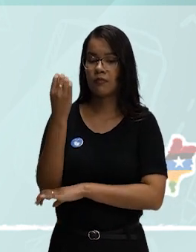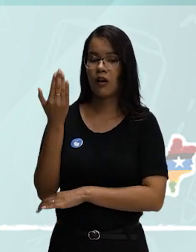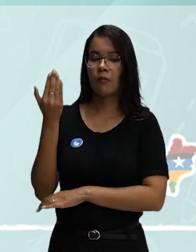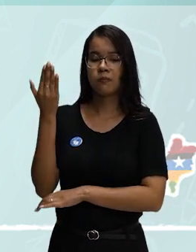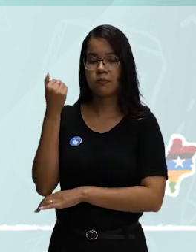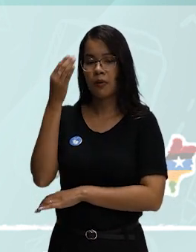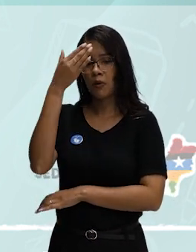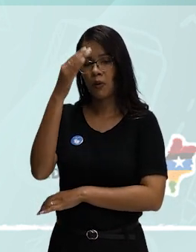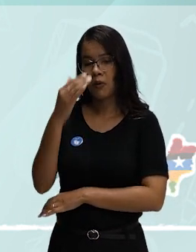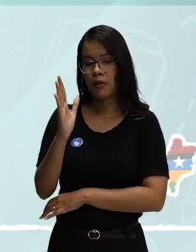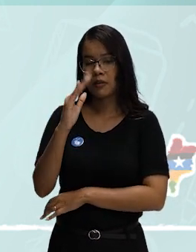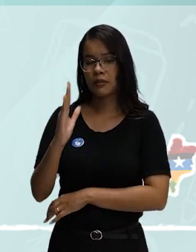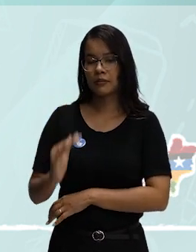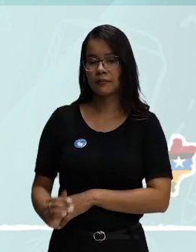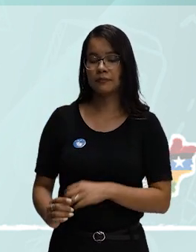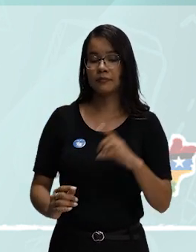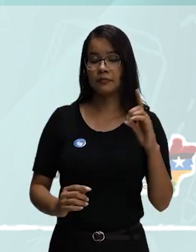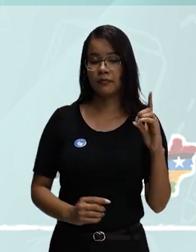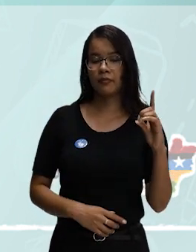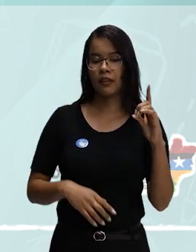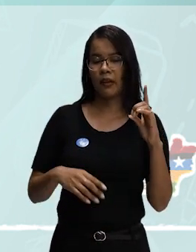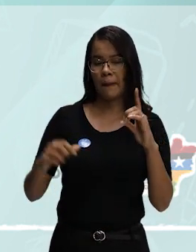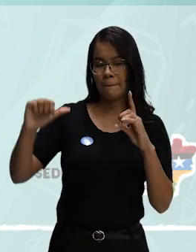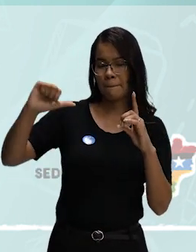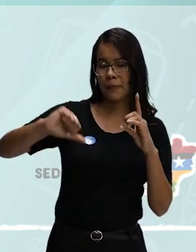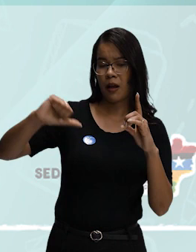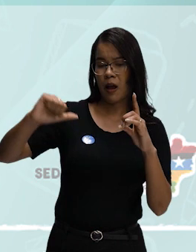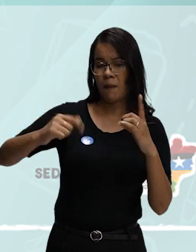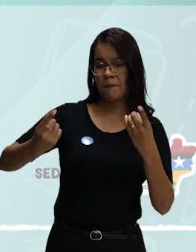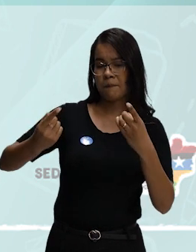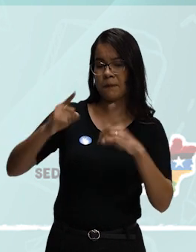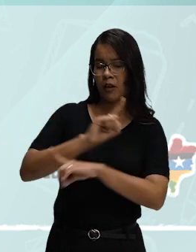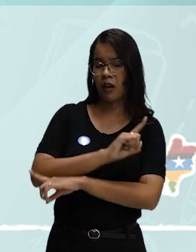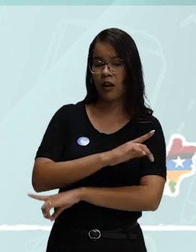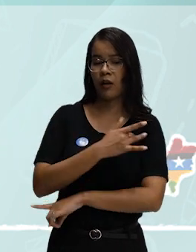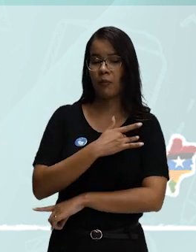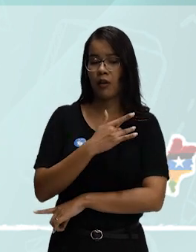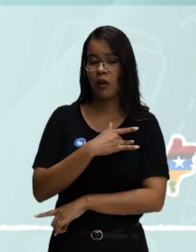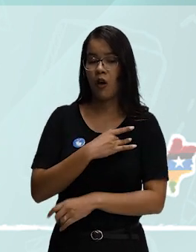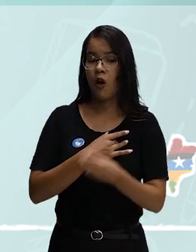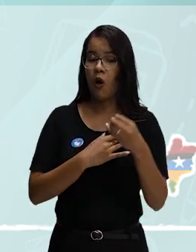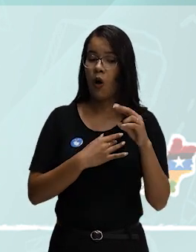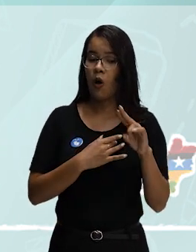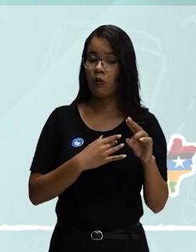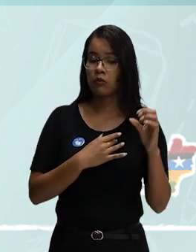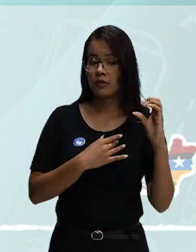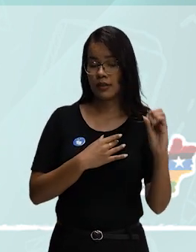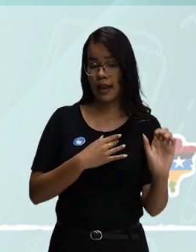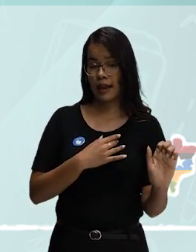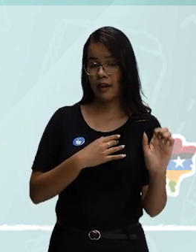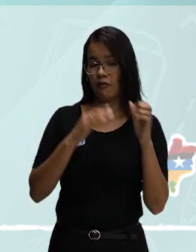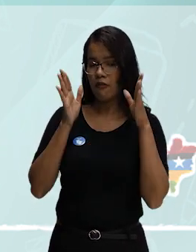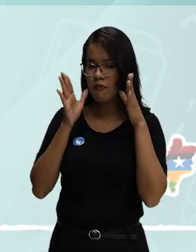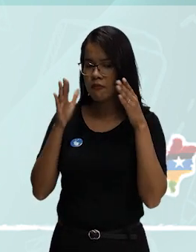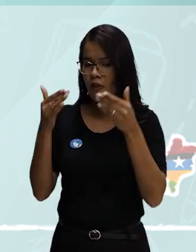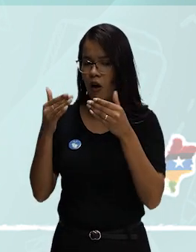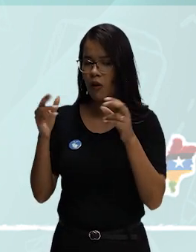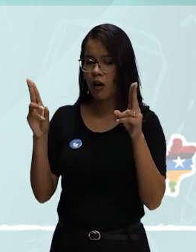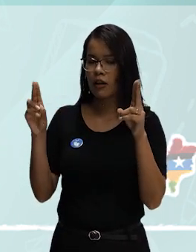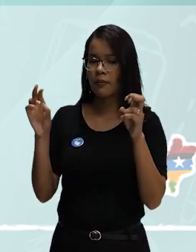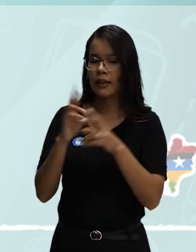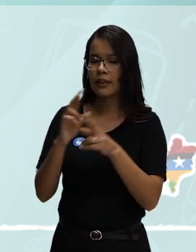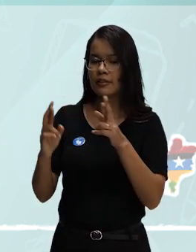romantismo e foco em temas relacionados com a colonização. Bom, aqui de